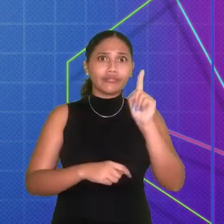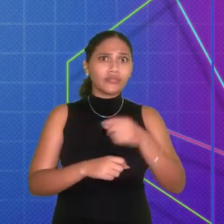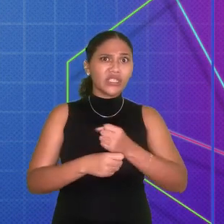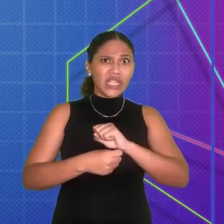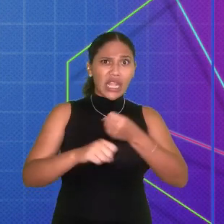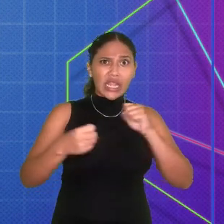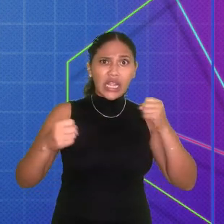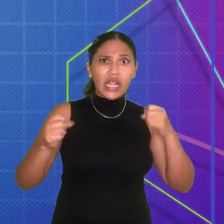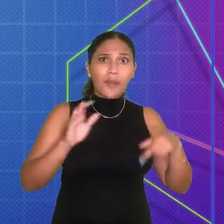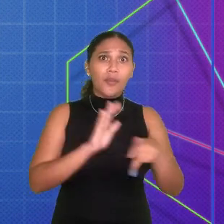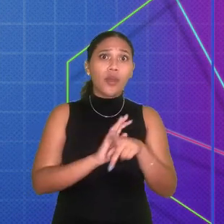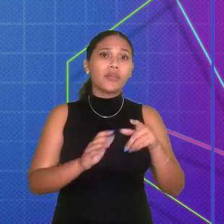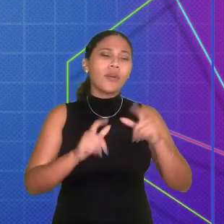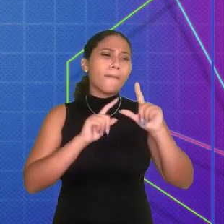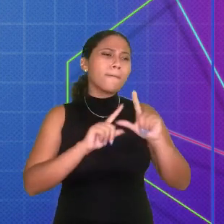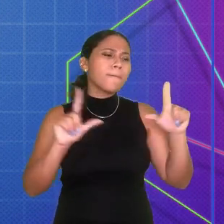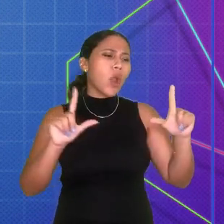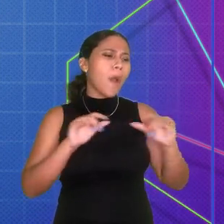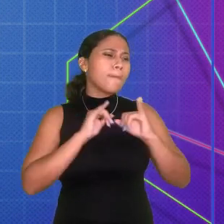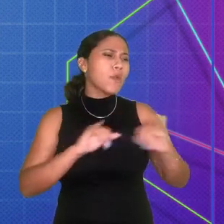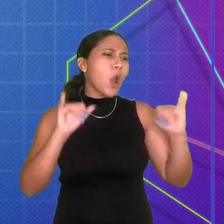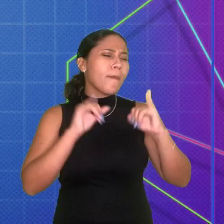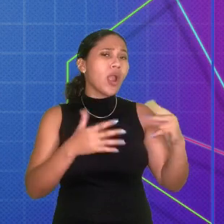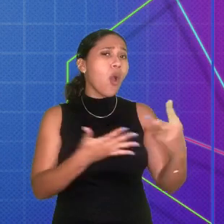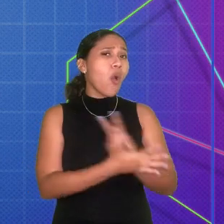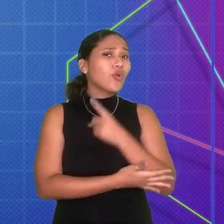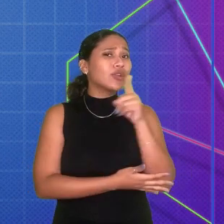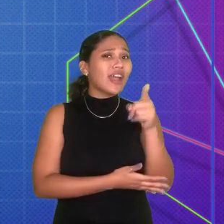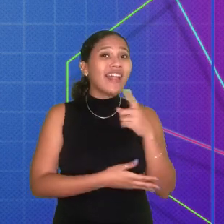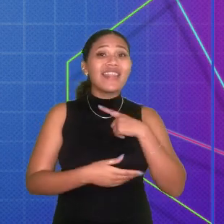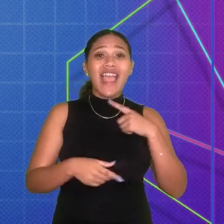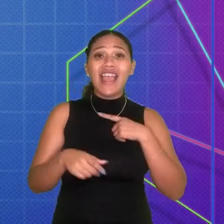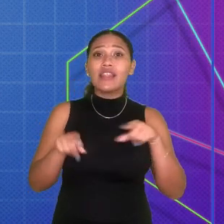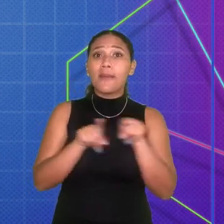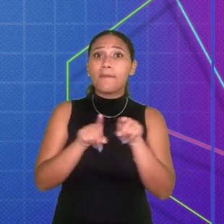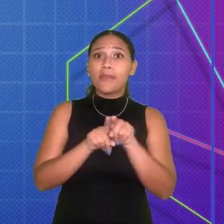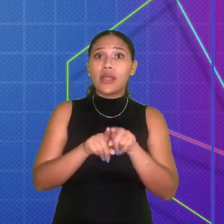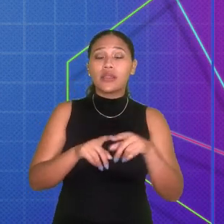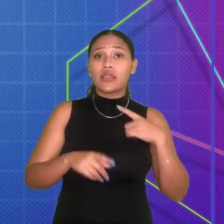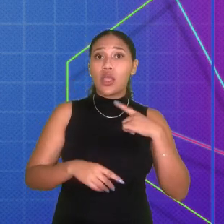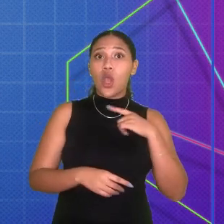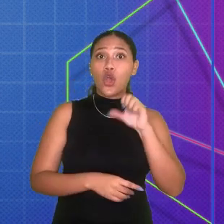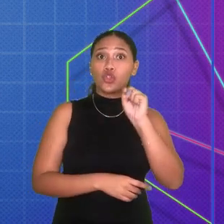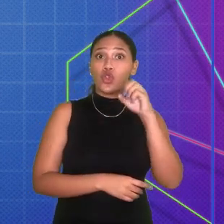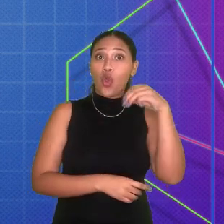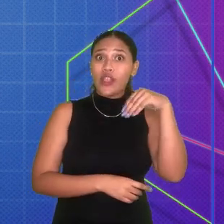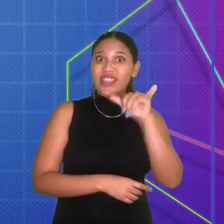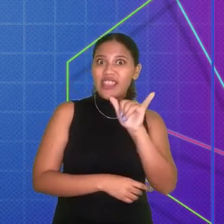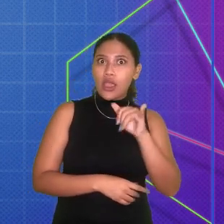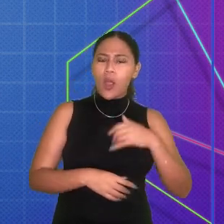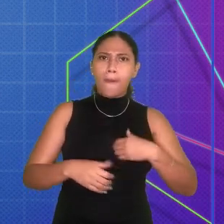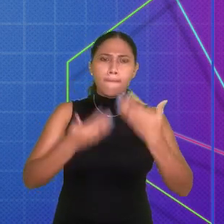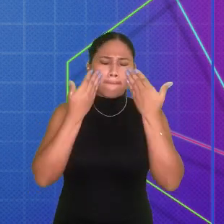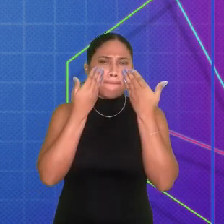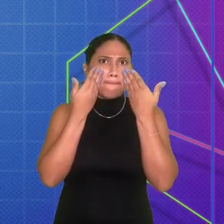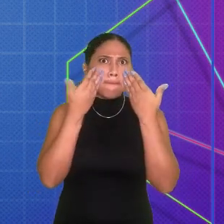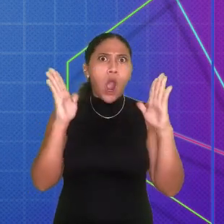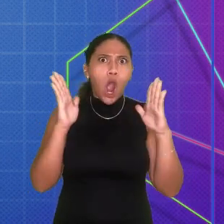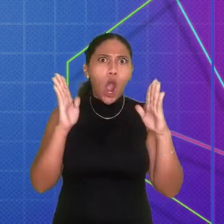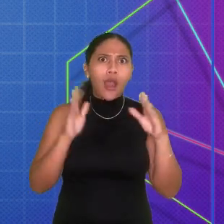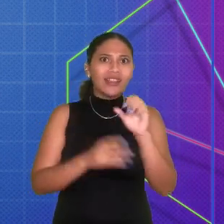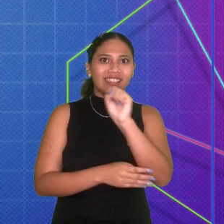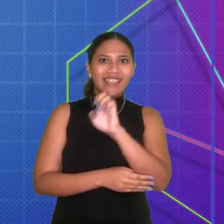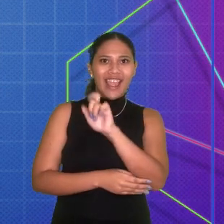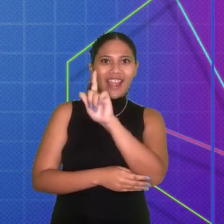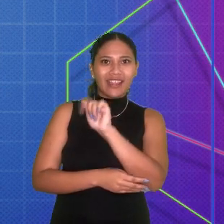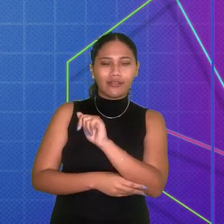que os grandes anúncios aconteciam. Há momentos lendários, como quando a Sony mostrou a que veio ao esperar que a Sega